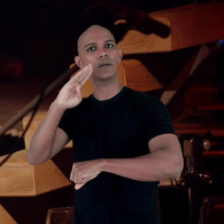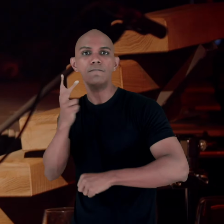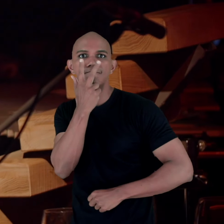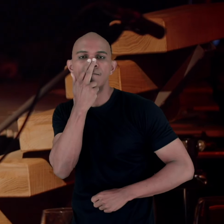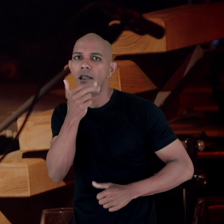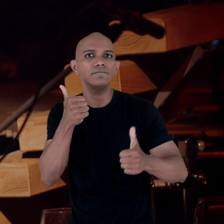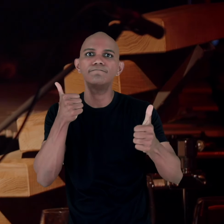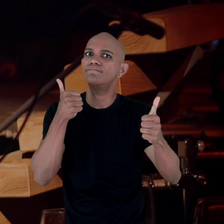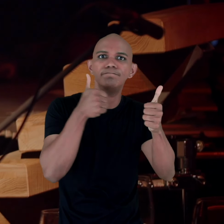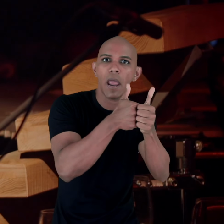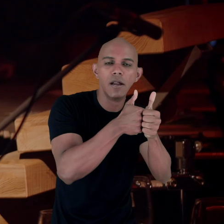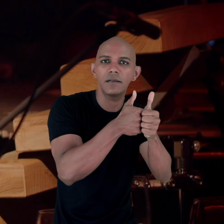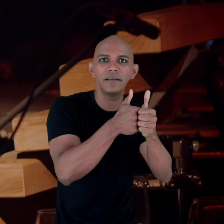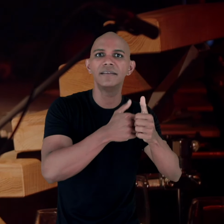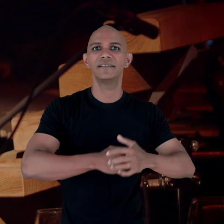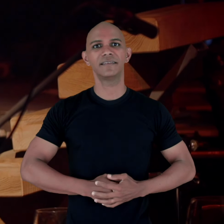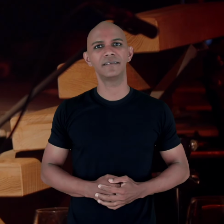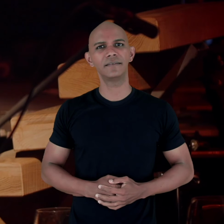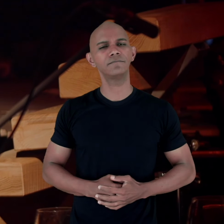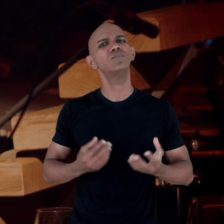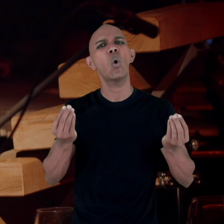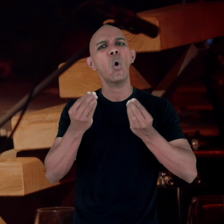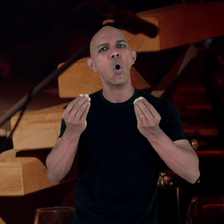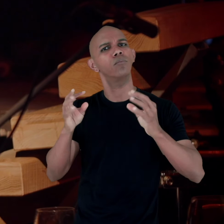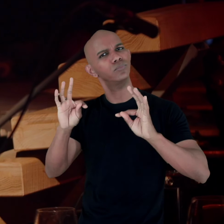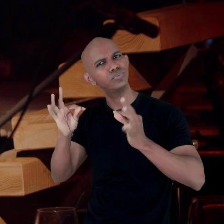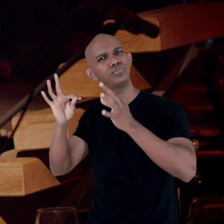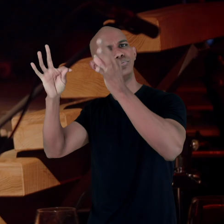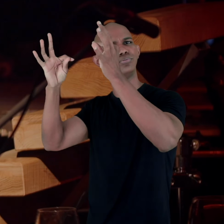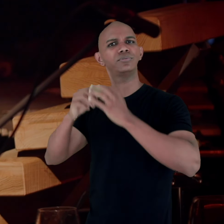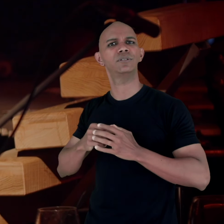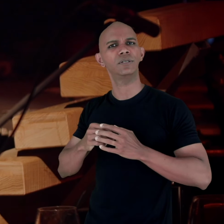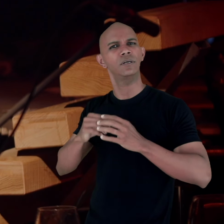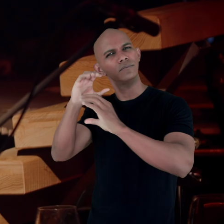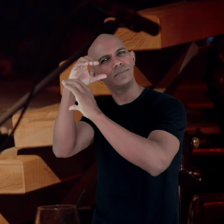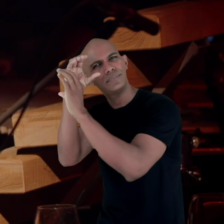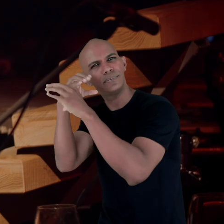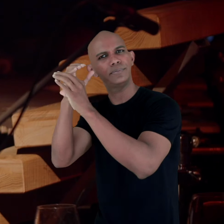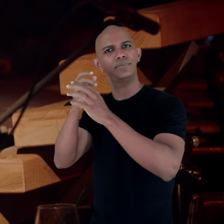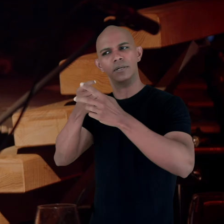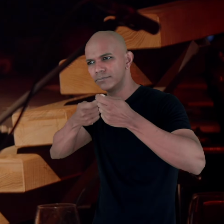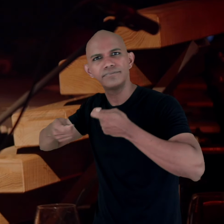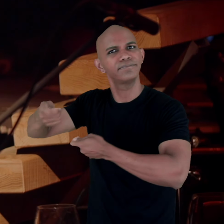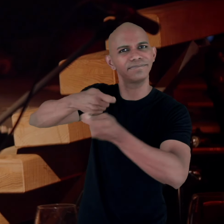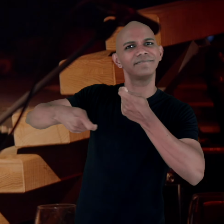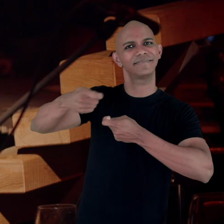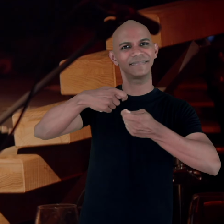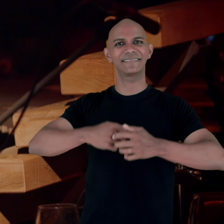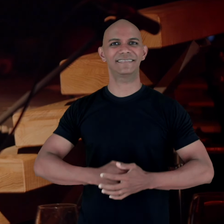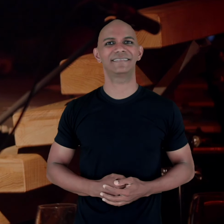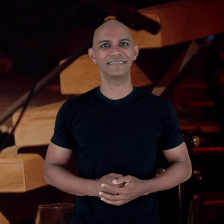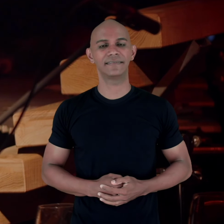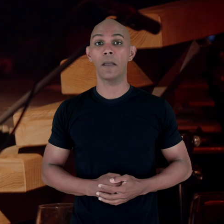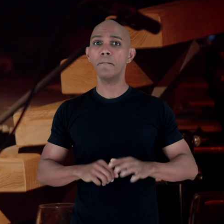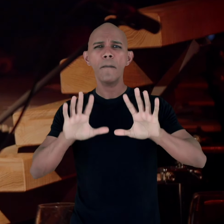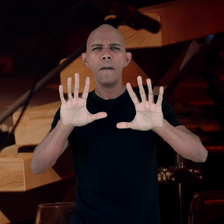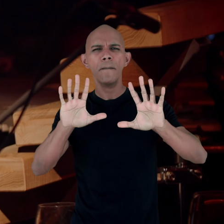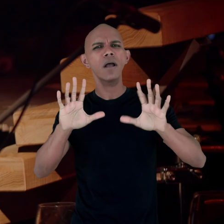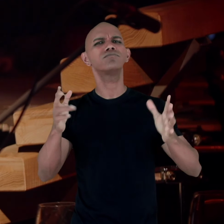mais próximas, com o compartilhamento de tecnologia, ciência e do comércio.